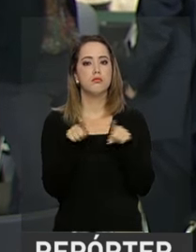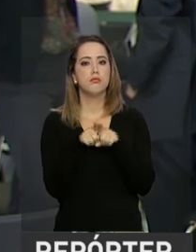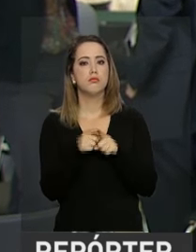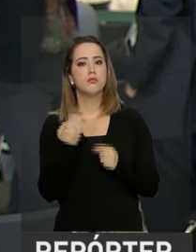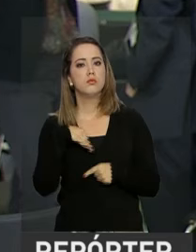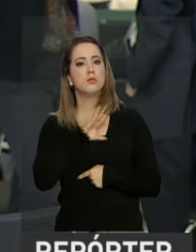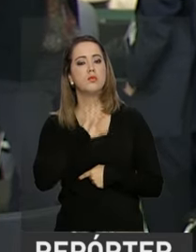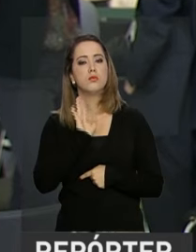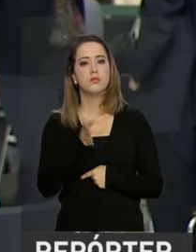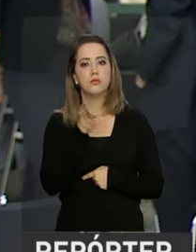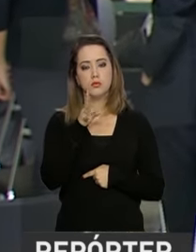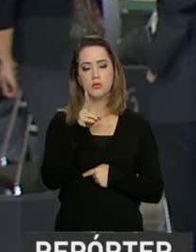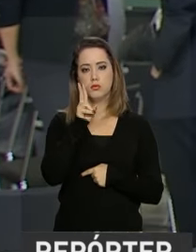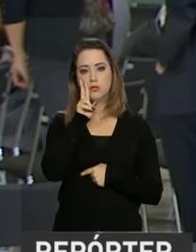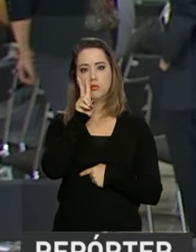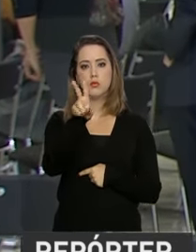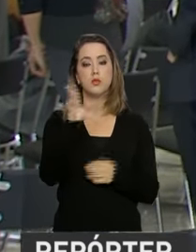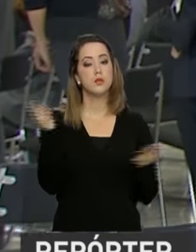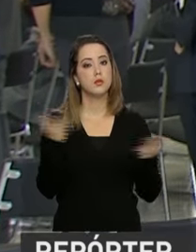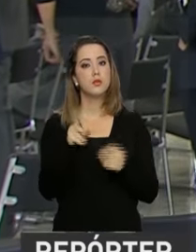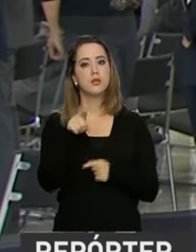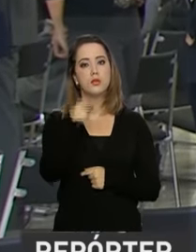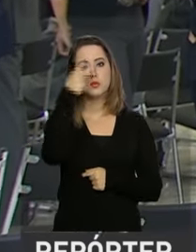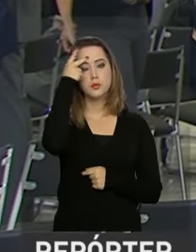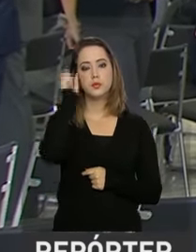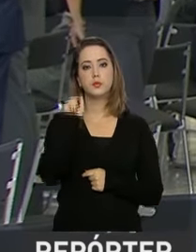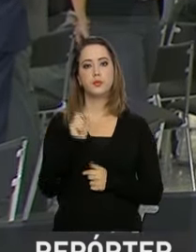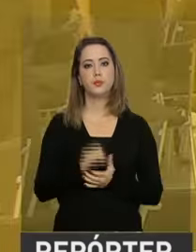confere agora o perfil desses novos dirigentes.